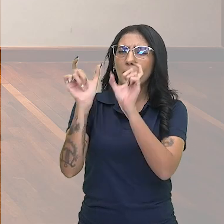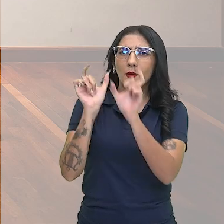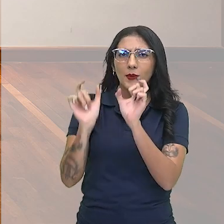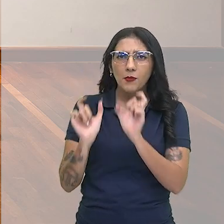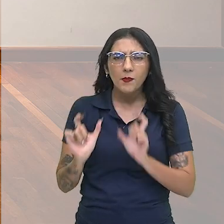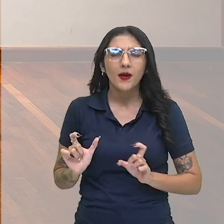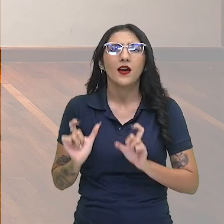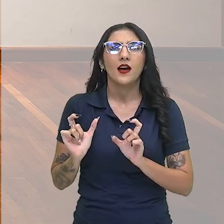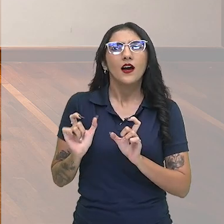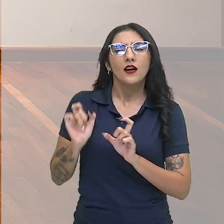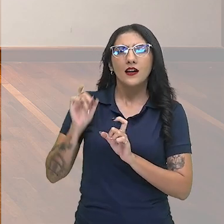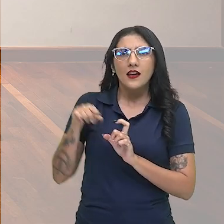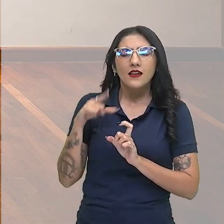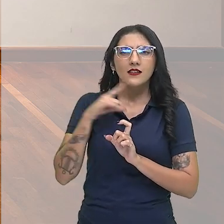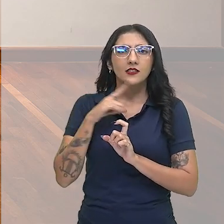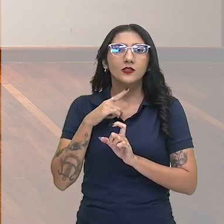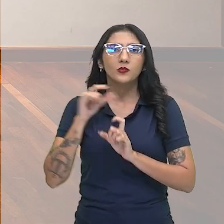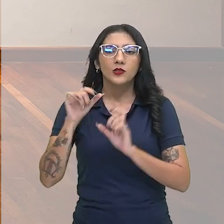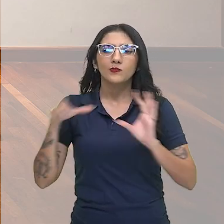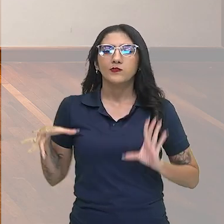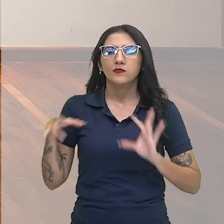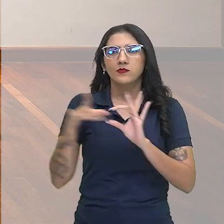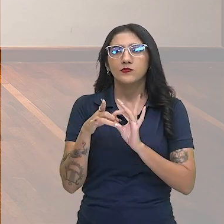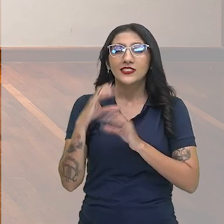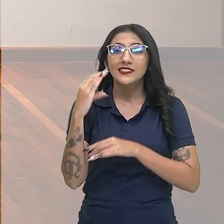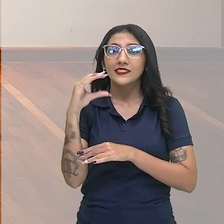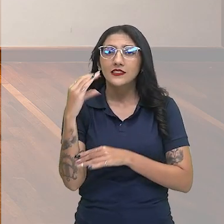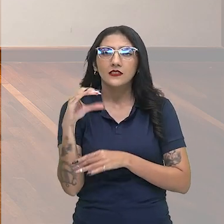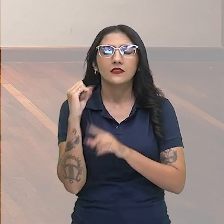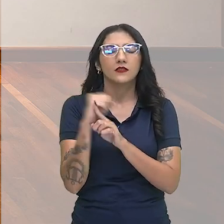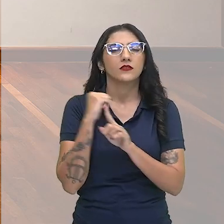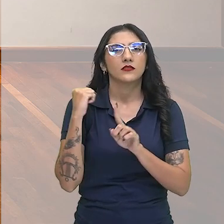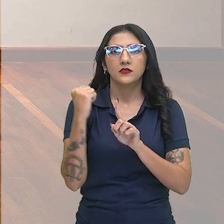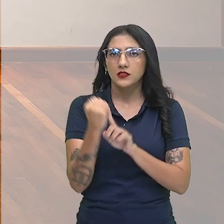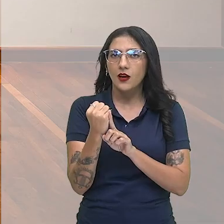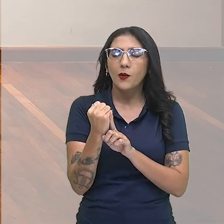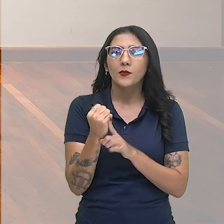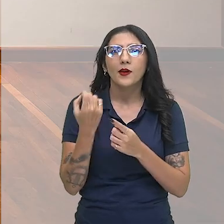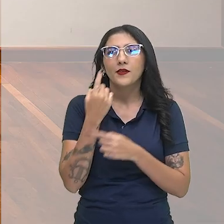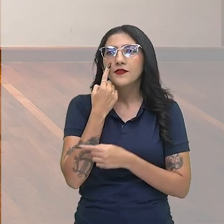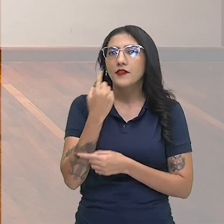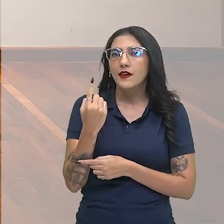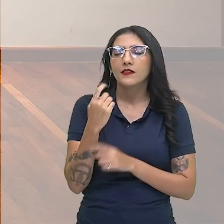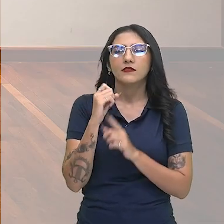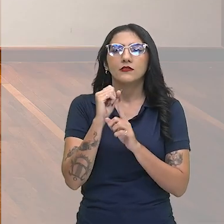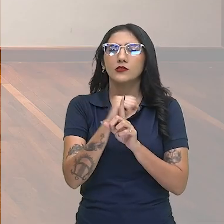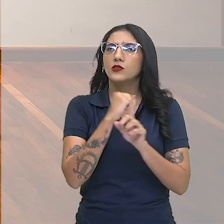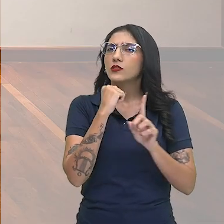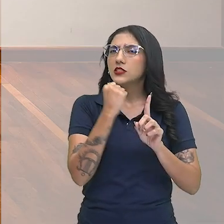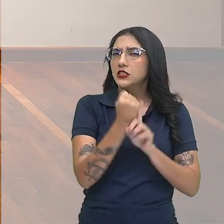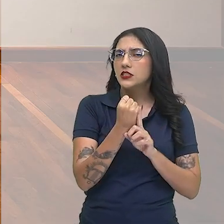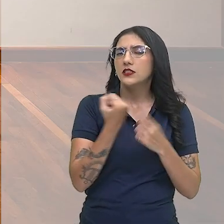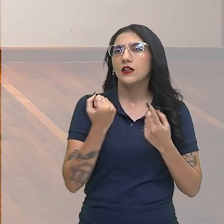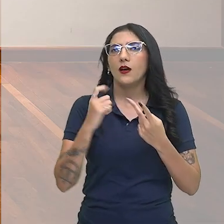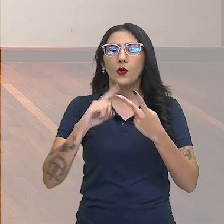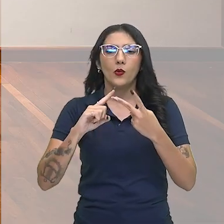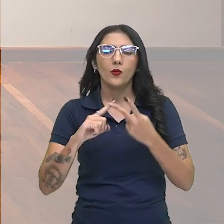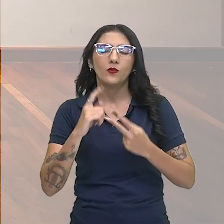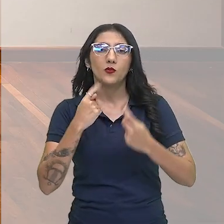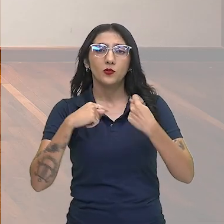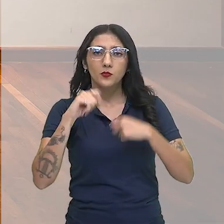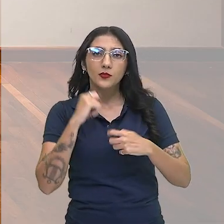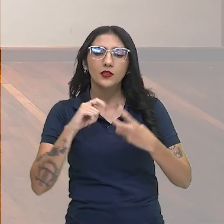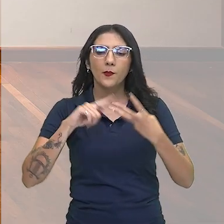ele abarca, né, as chamadas ciências sociais, que nós temos aí a sociologia, a economia,